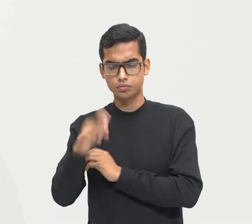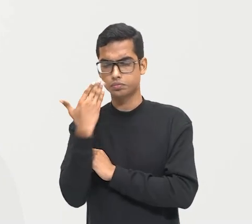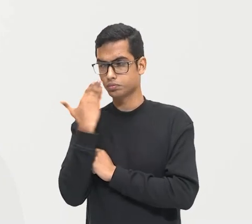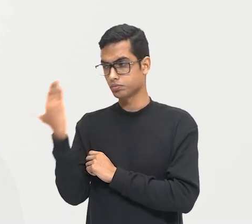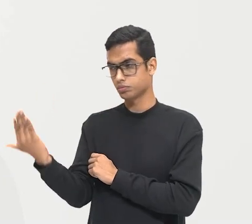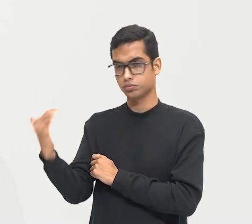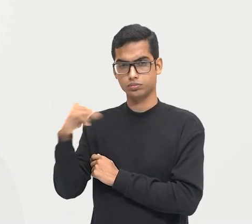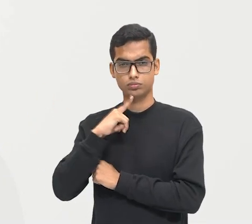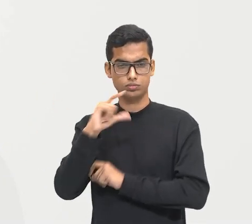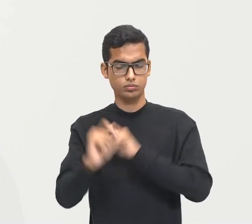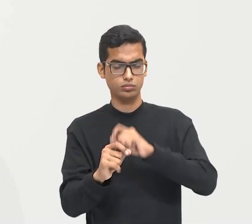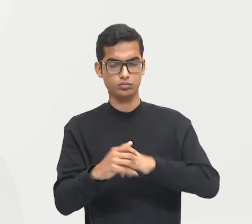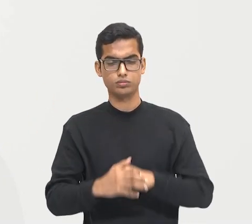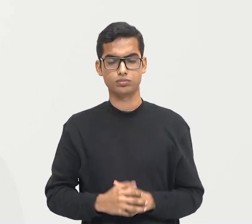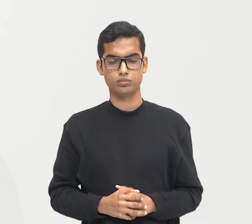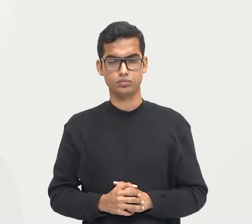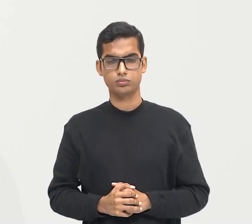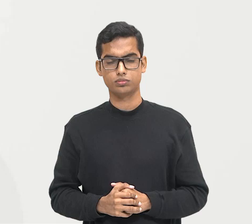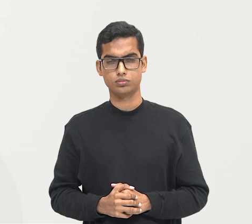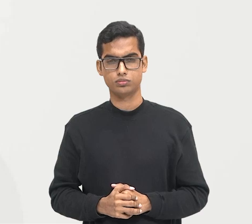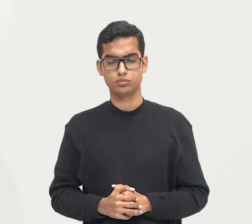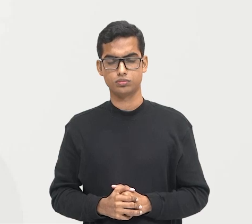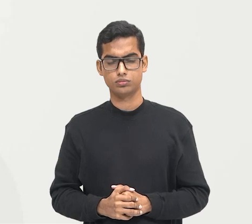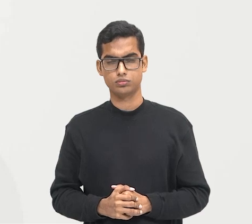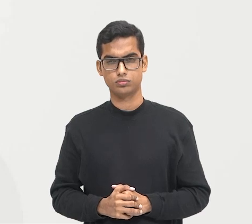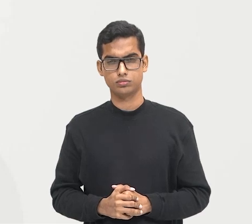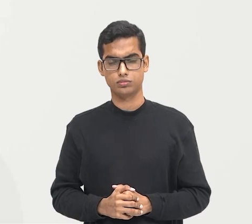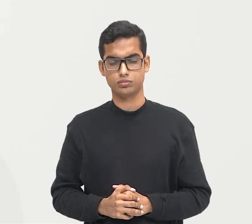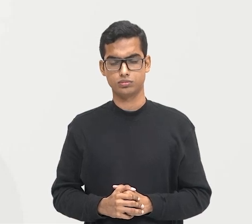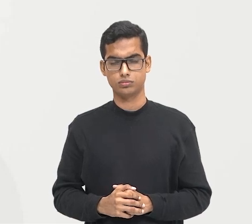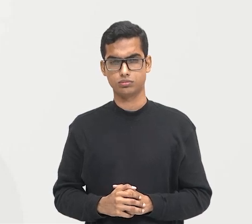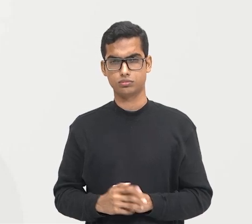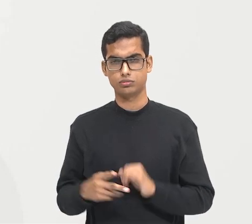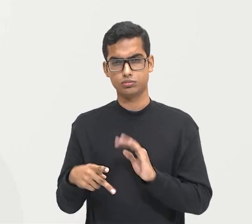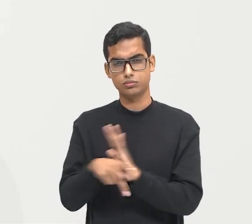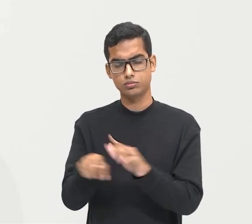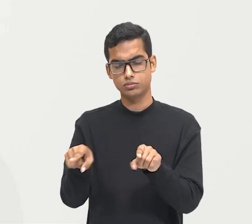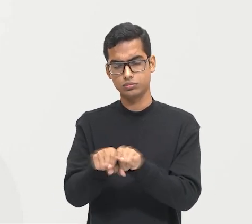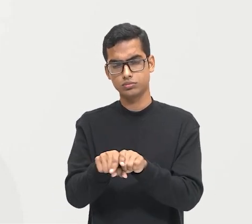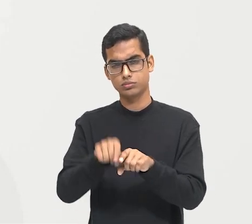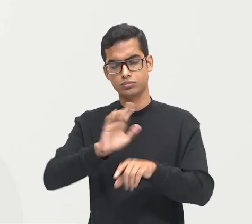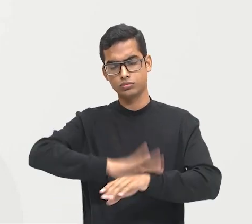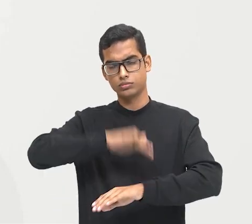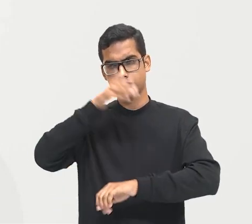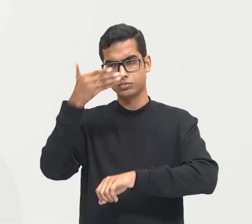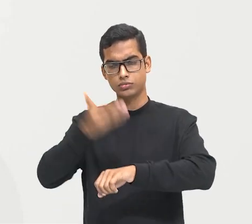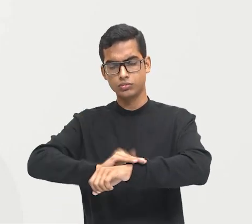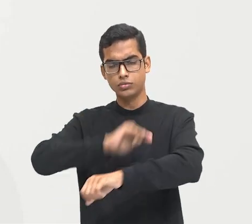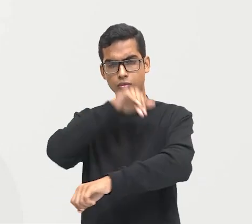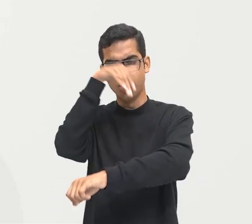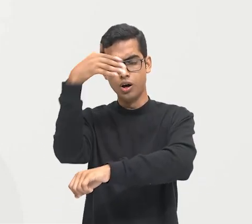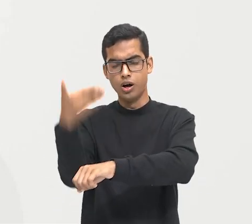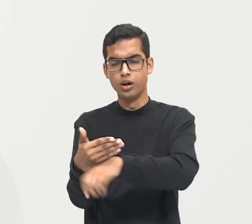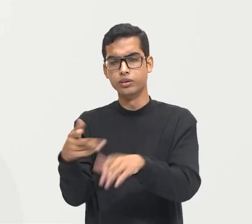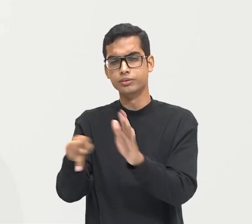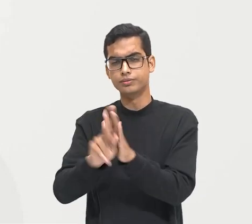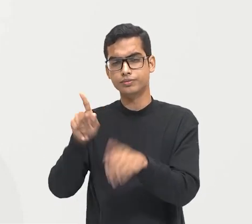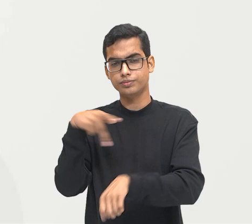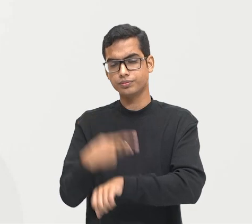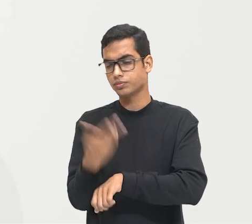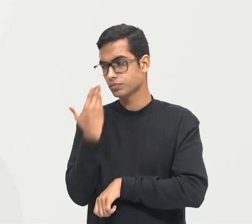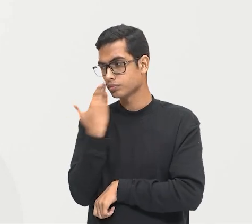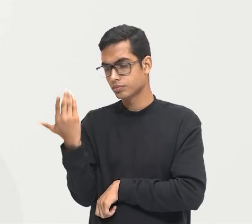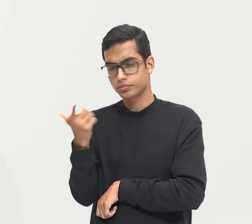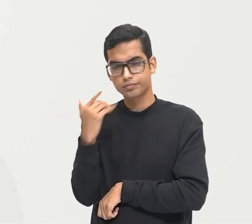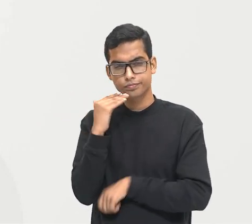imagem, nós temos aqui uma região de montanha, né? Nós temos aí um monte, uma área bem mais elevada, e aqui embaixo, o